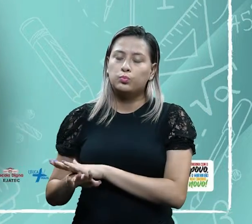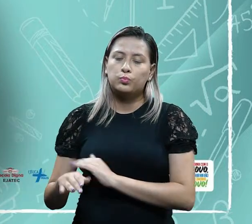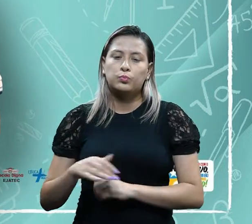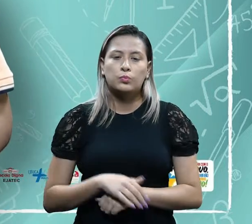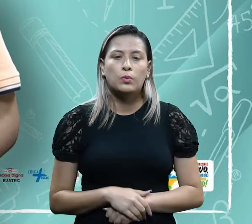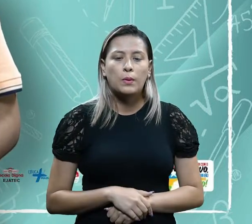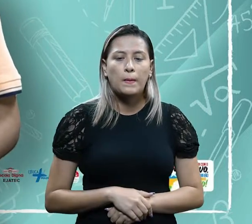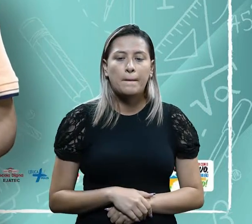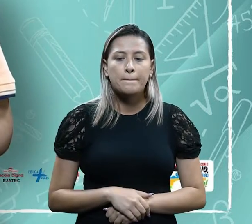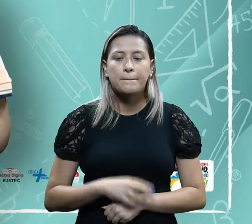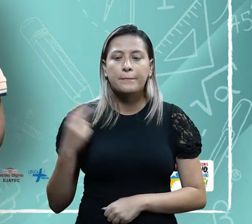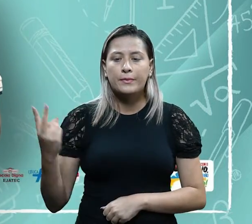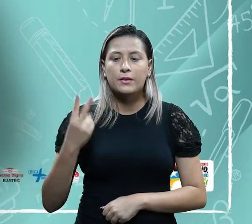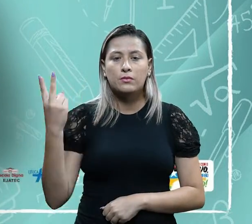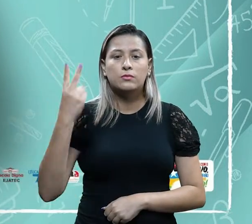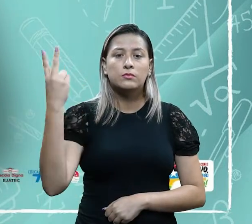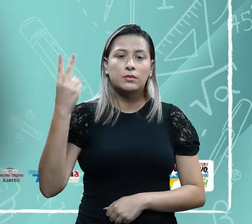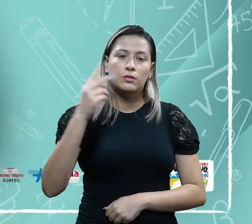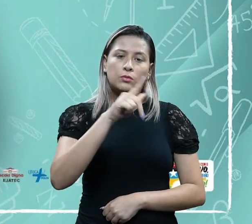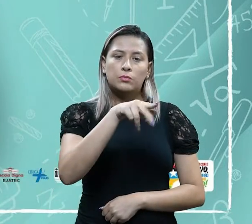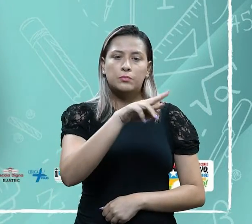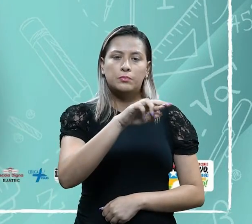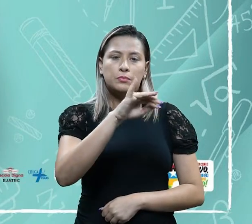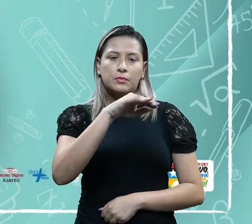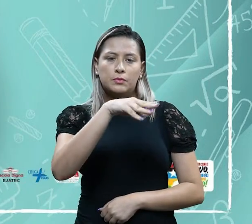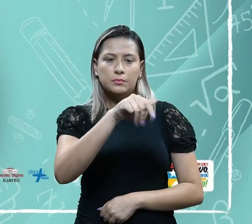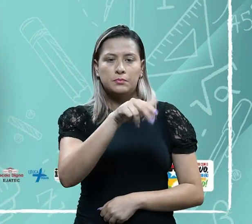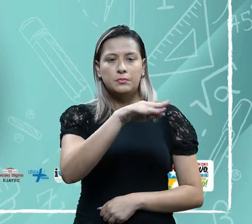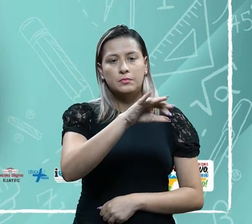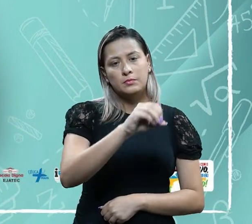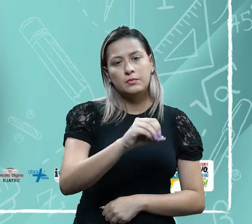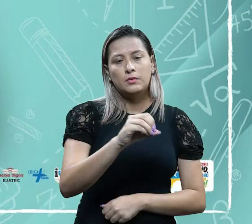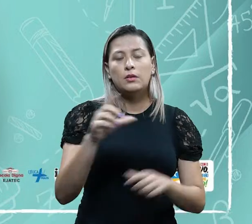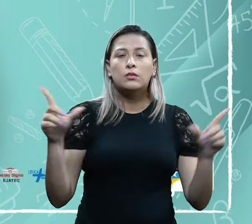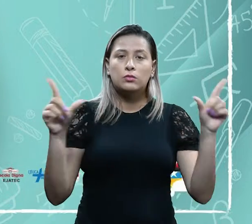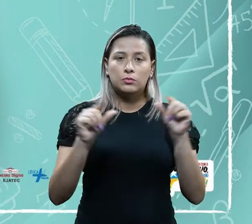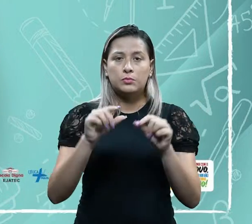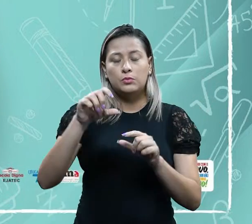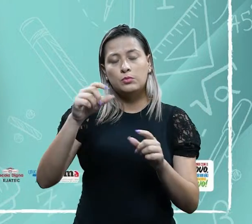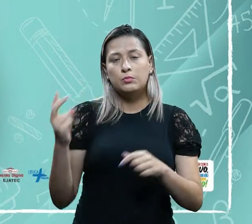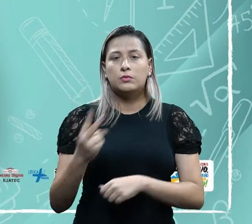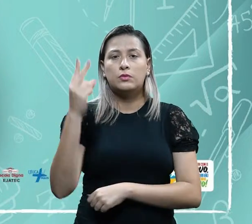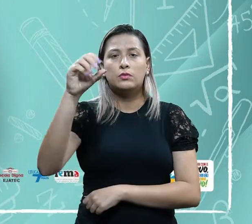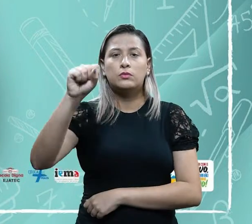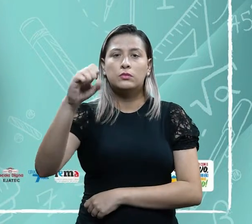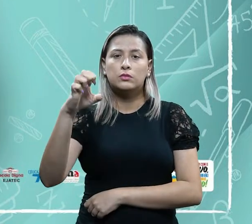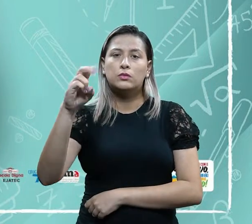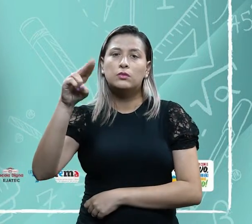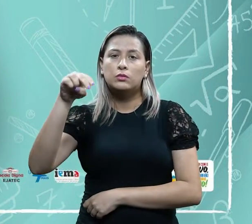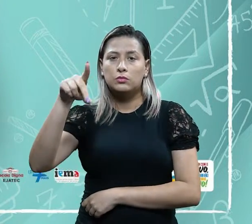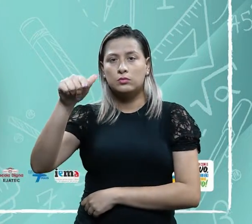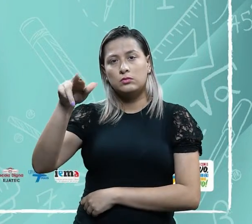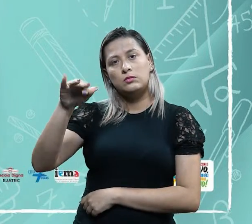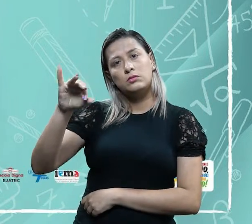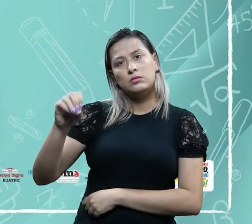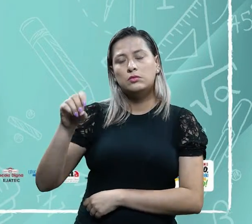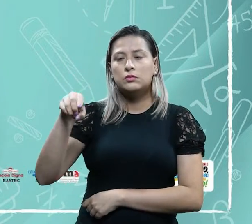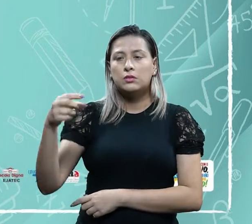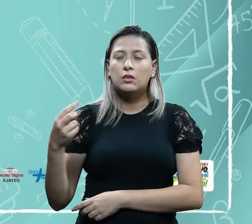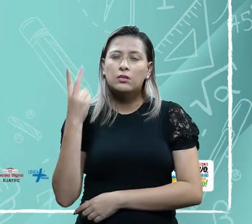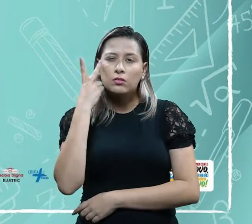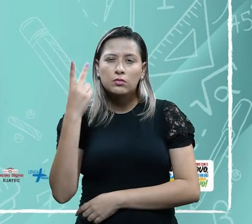aquele arquivo que tem o seu valor, né, tinha um valor primário e foi reduzido para um valor secundário, onde ele tem um valor